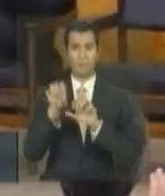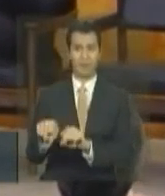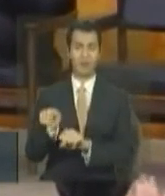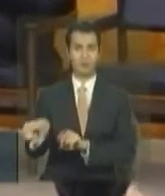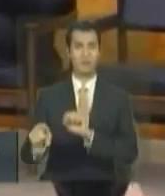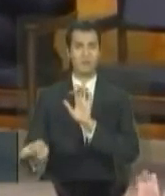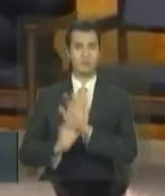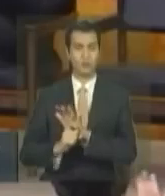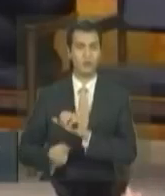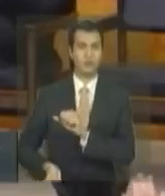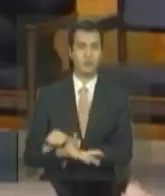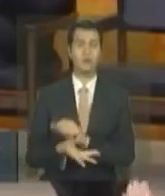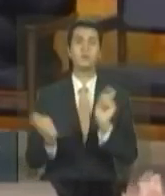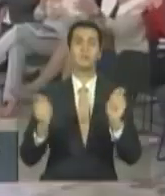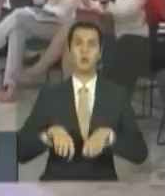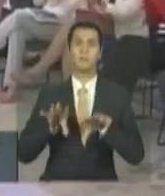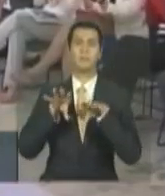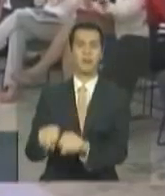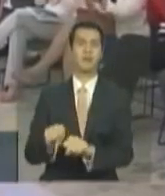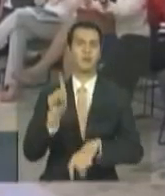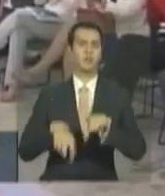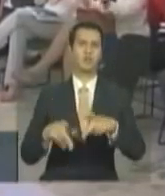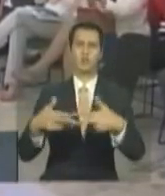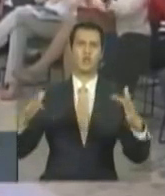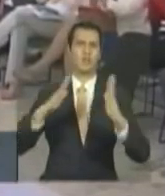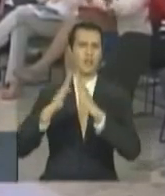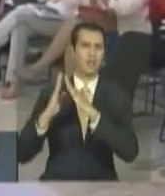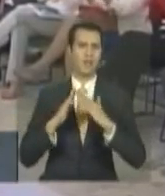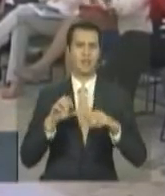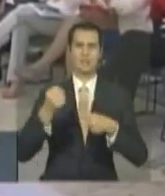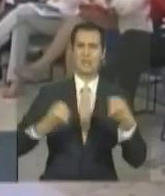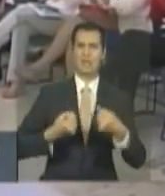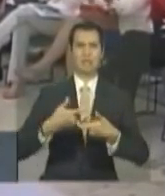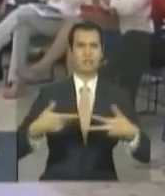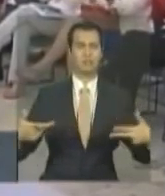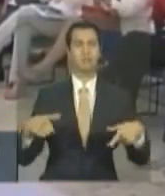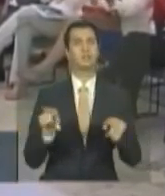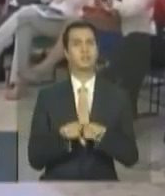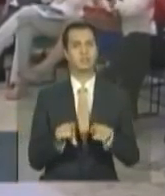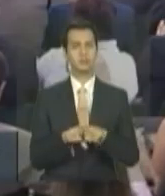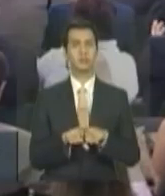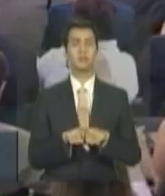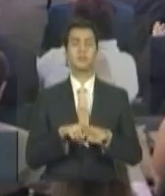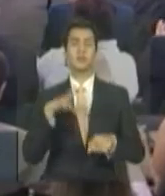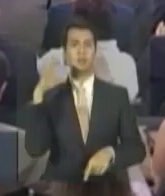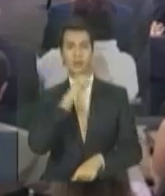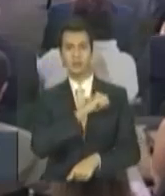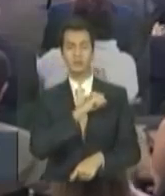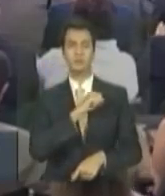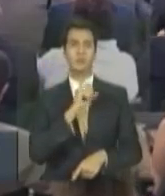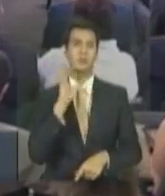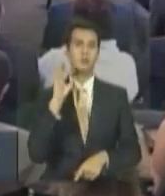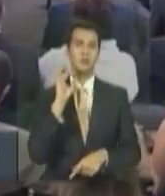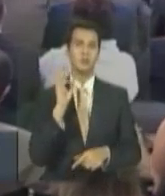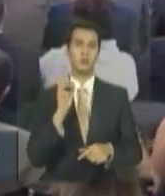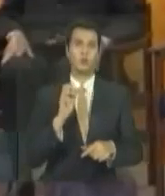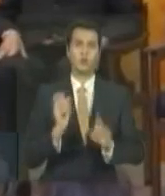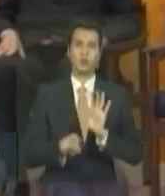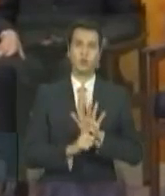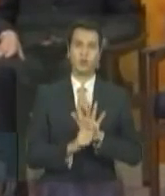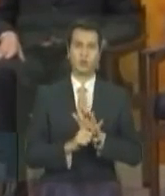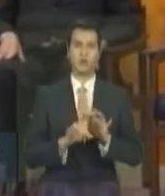permitir alienação antecipada de bens e dar celeridade ao procedimento de incineração de